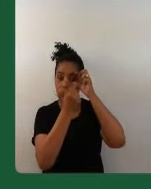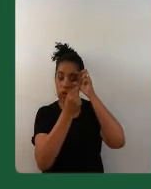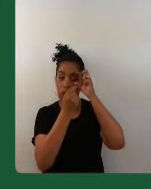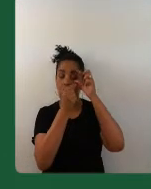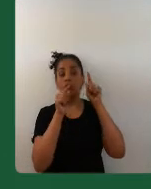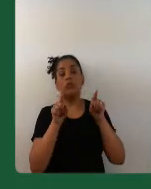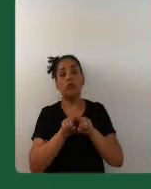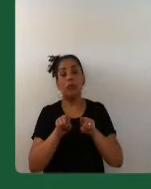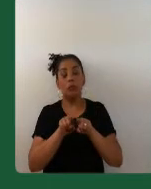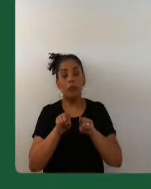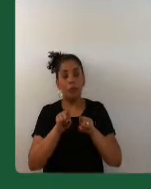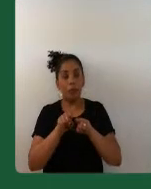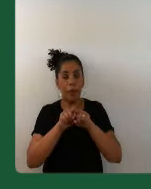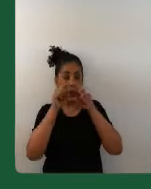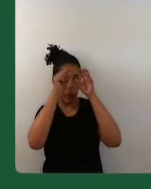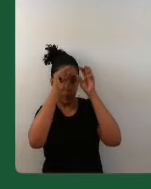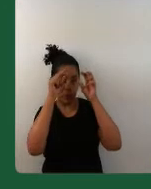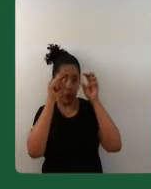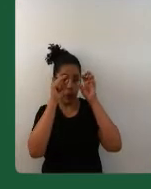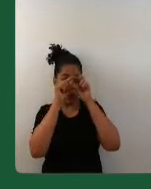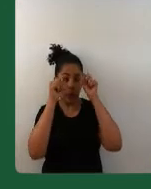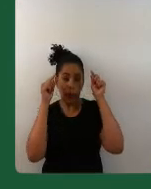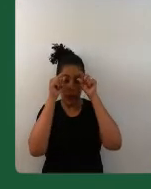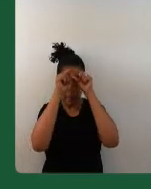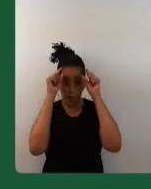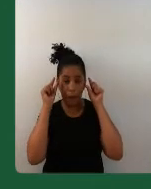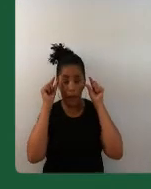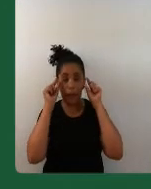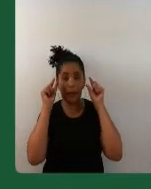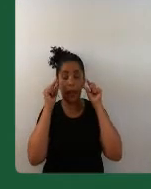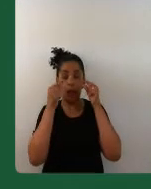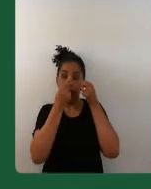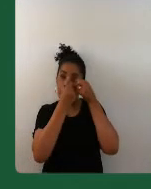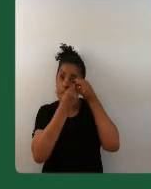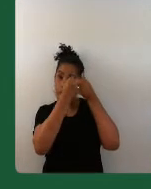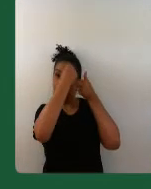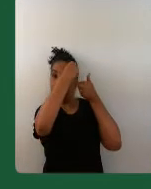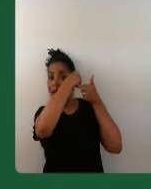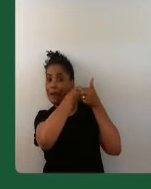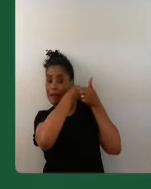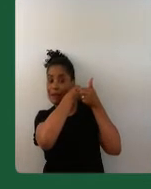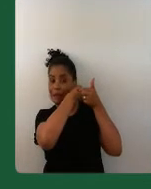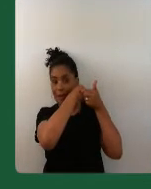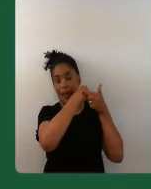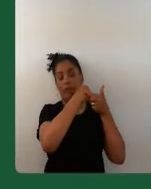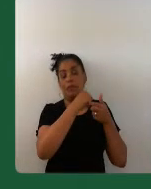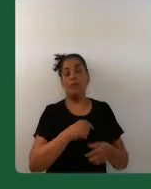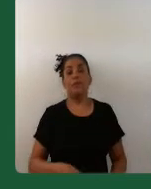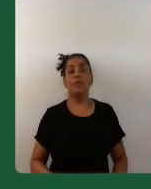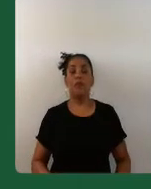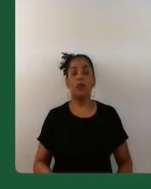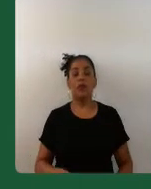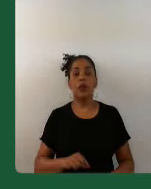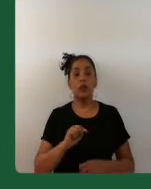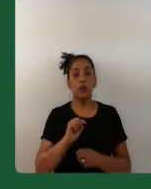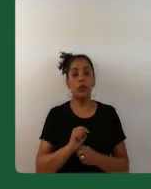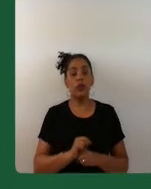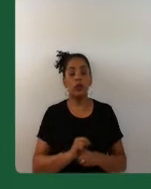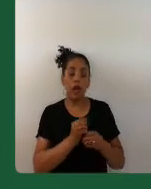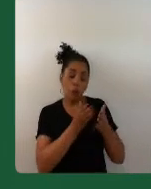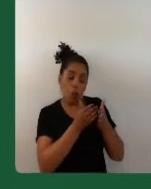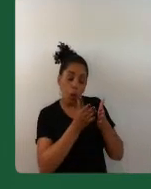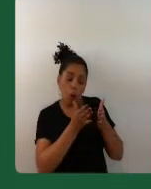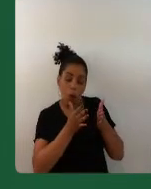do terço médio da face, o terço médio da face é para trás de onde ele deveria estar, né, e o acompanhamento